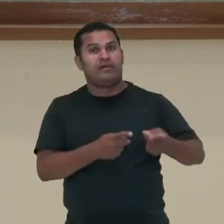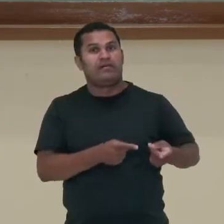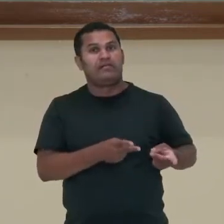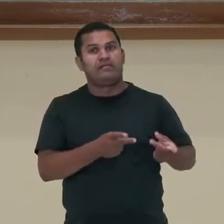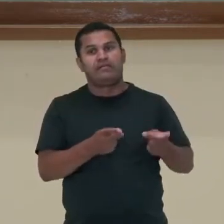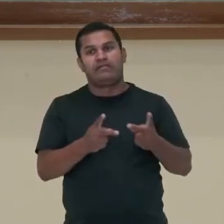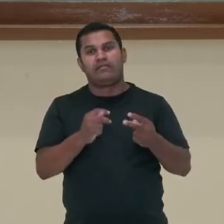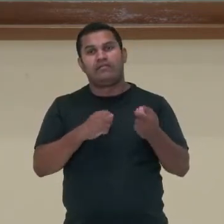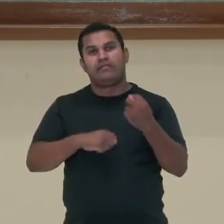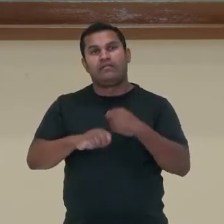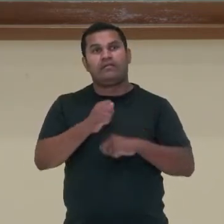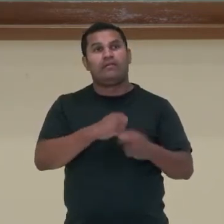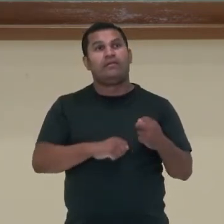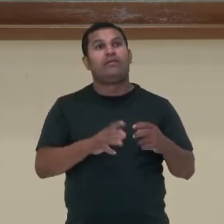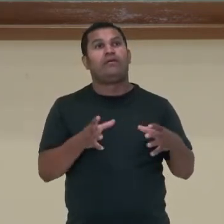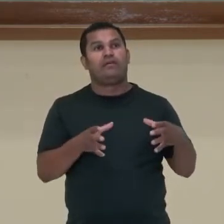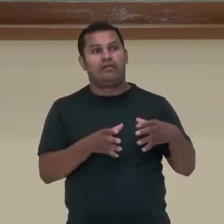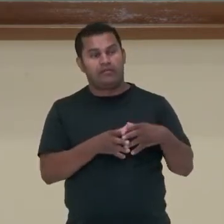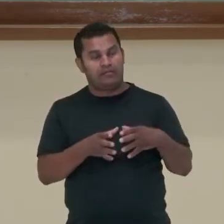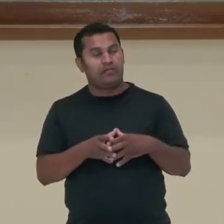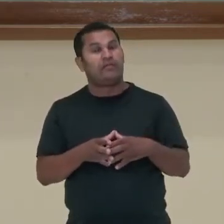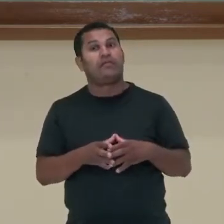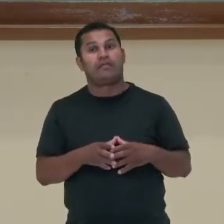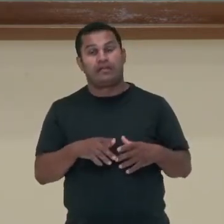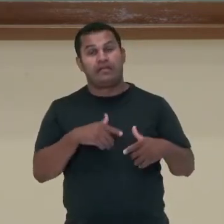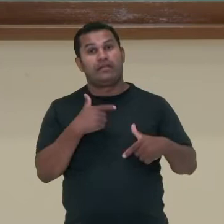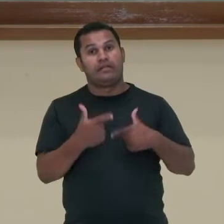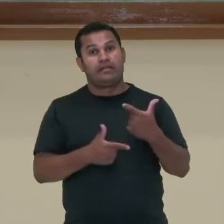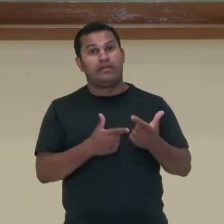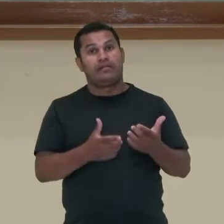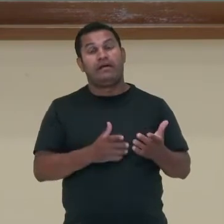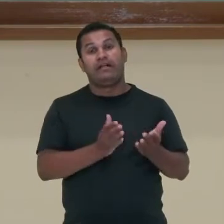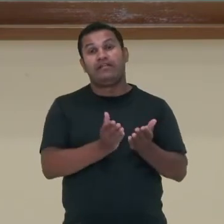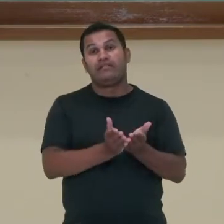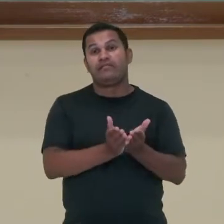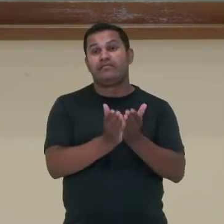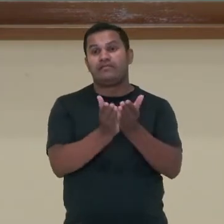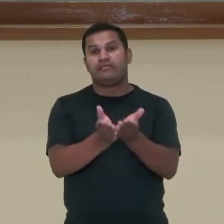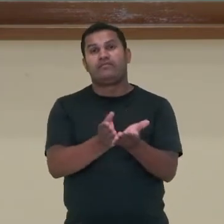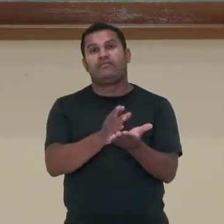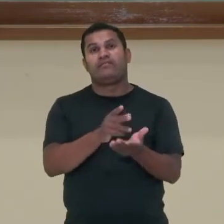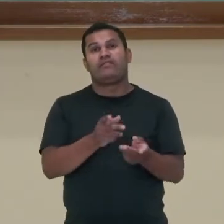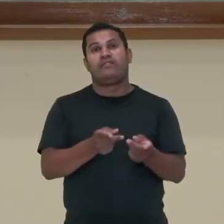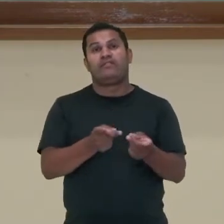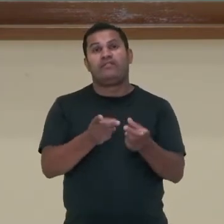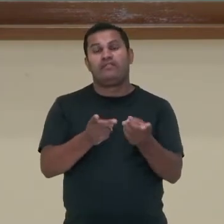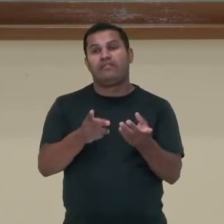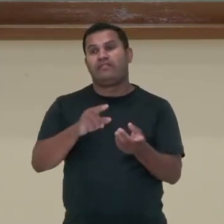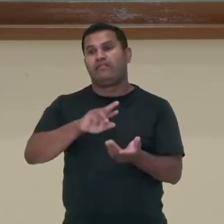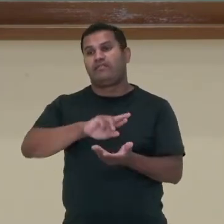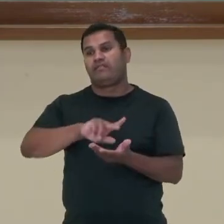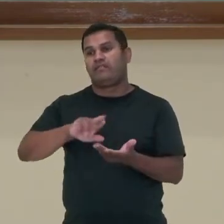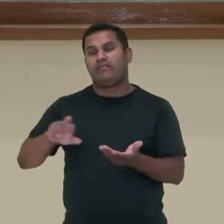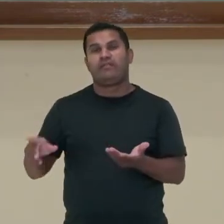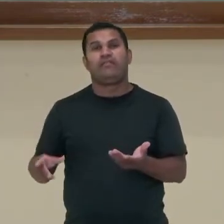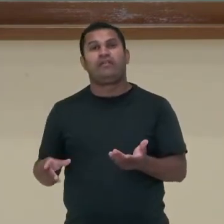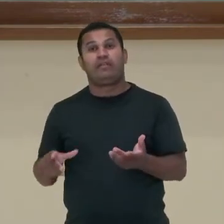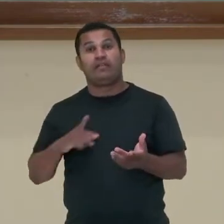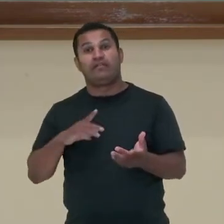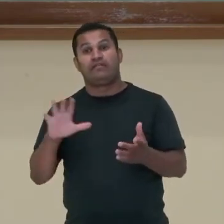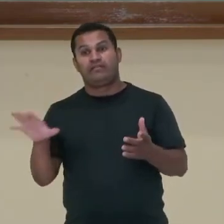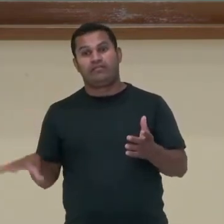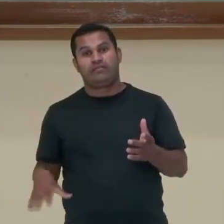Essa classe vai ser a classe dos mercadores, que vão ser impactados exatamente pelo comércio do mundo. Eles vão se tornar agora elite